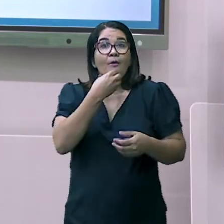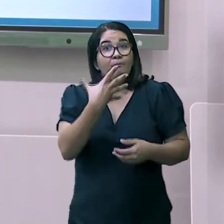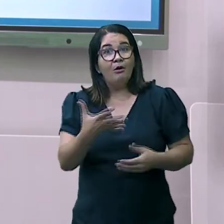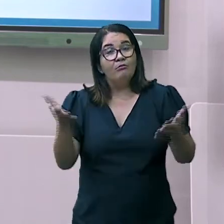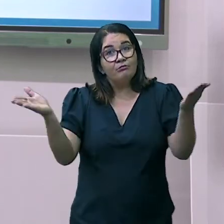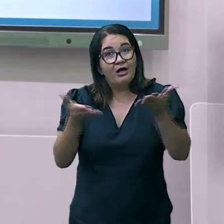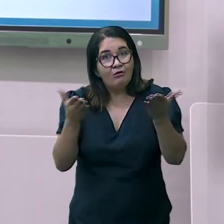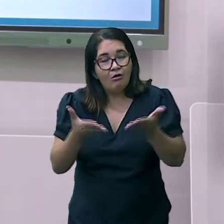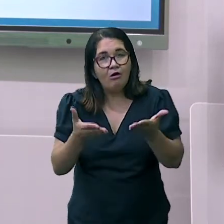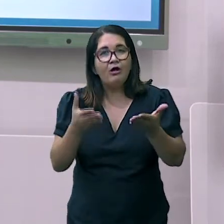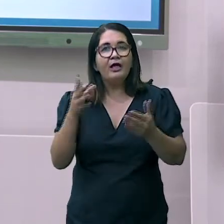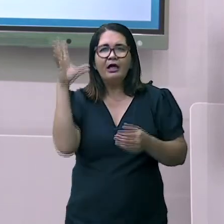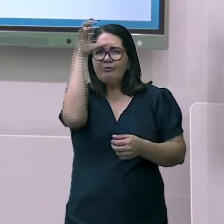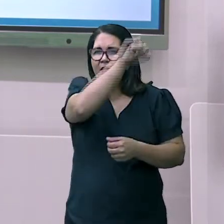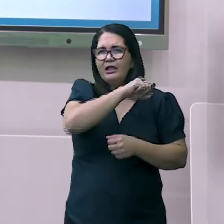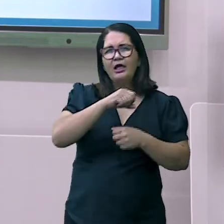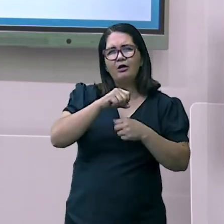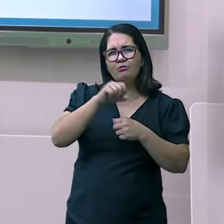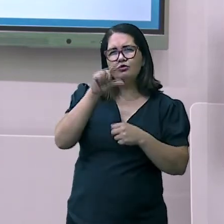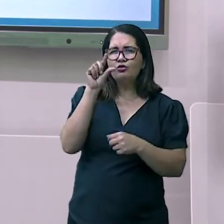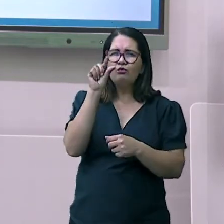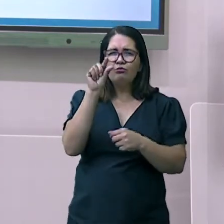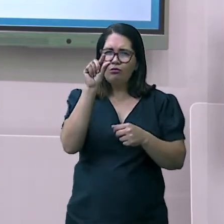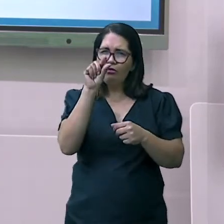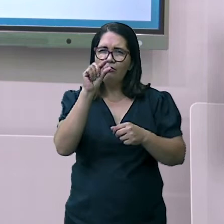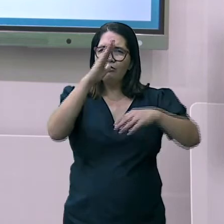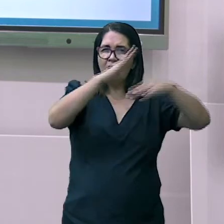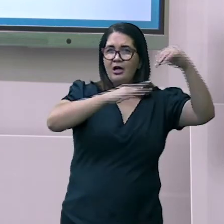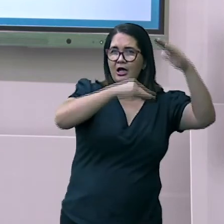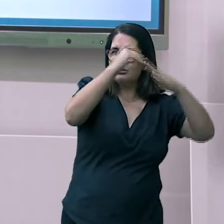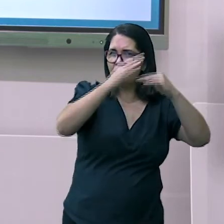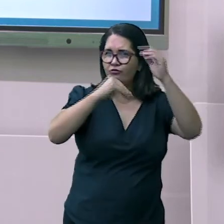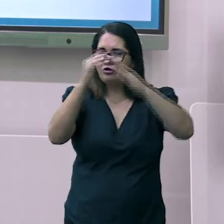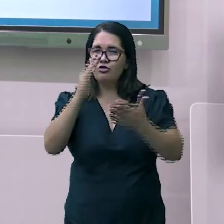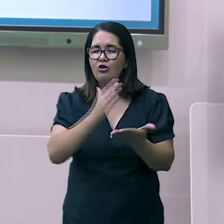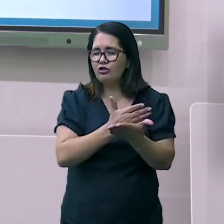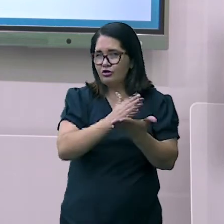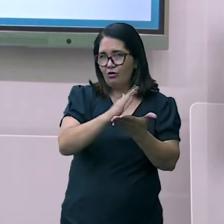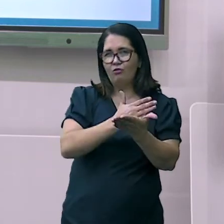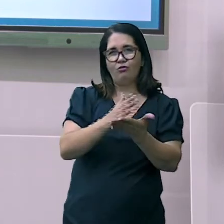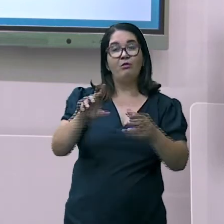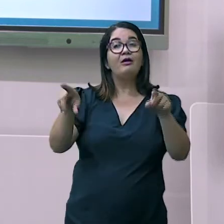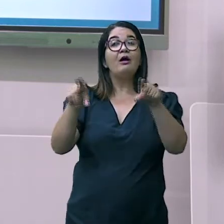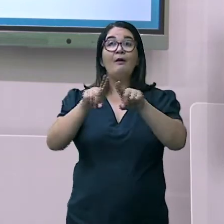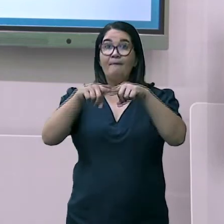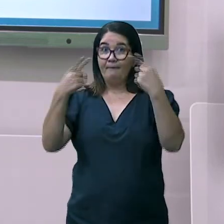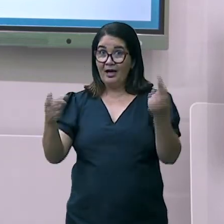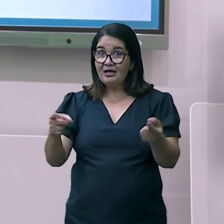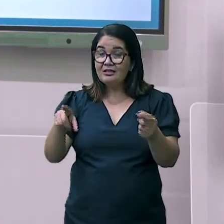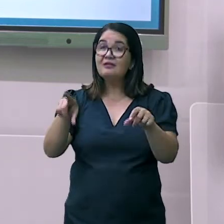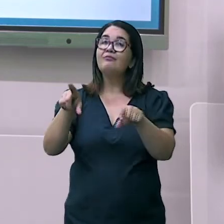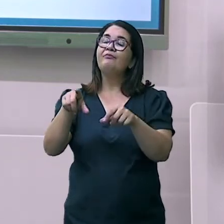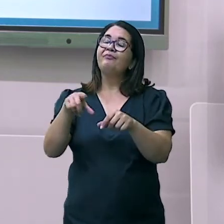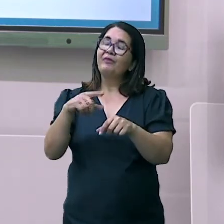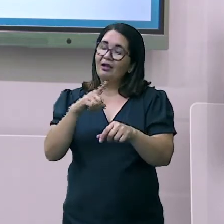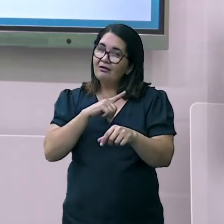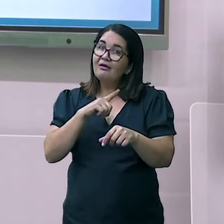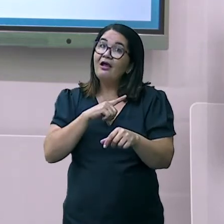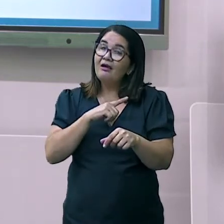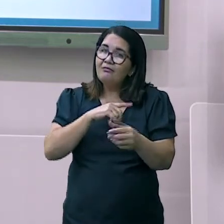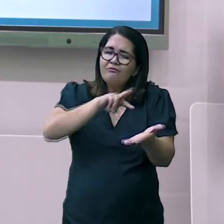que já conhecemos um pouco mais, essas são apenas algumas. Tem várias outras profissões que